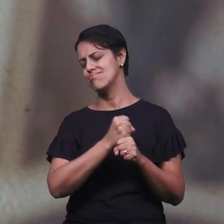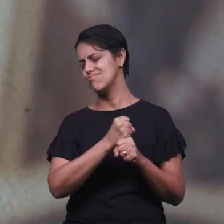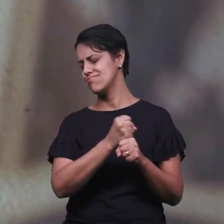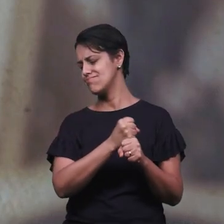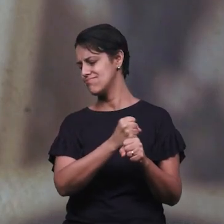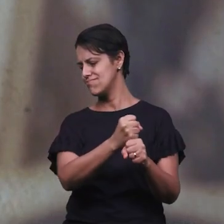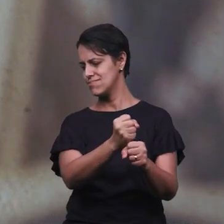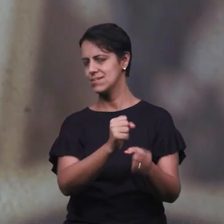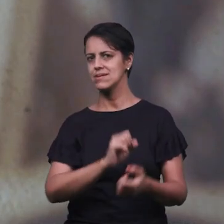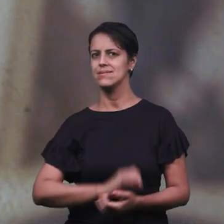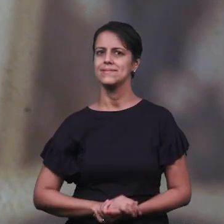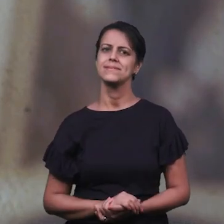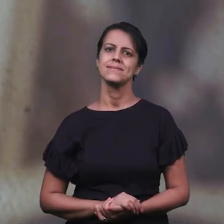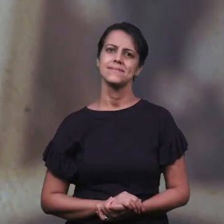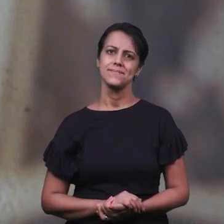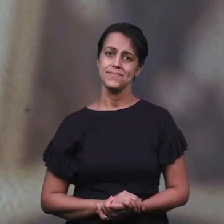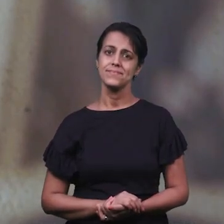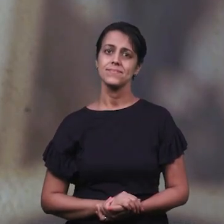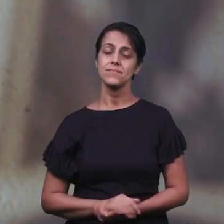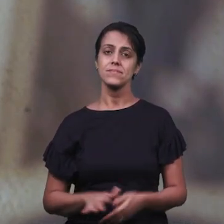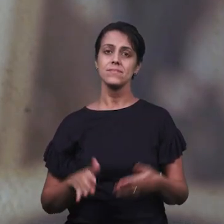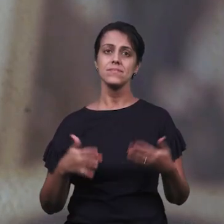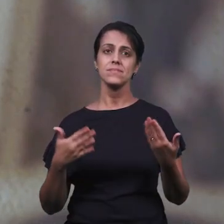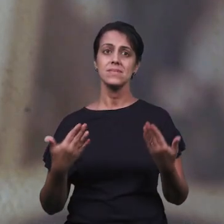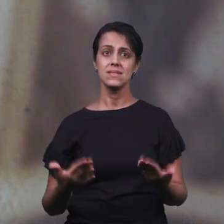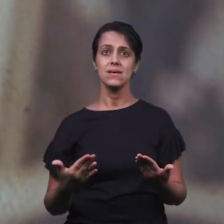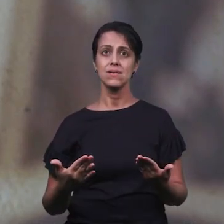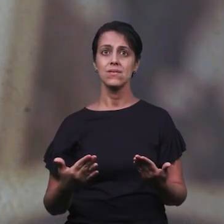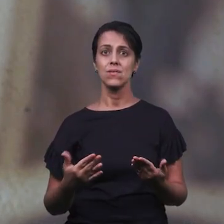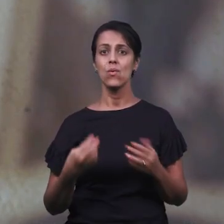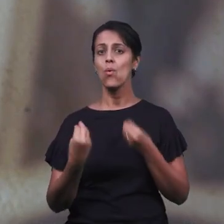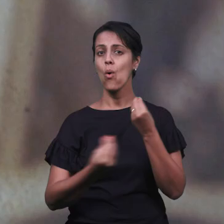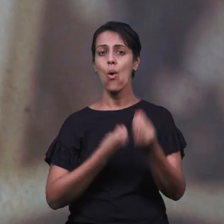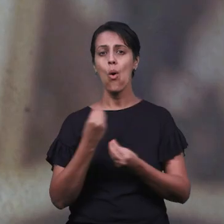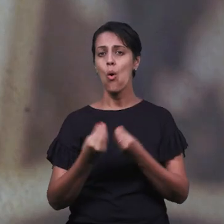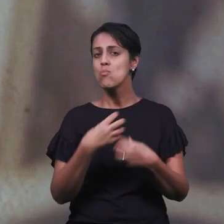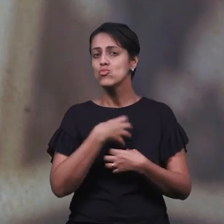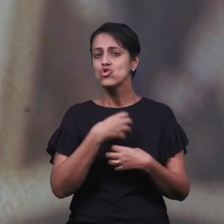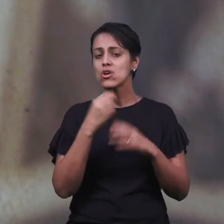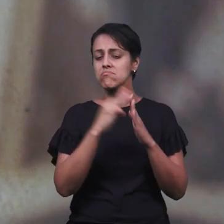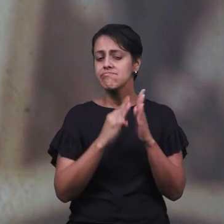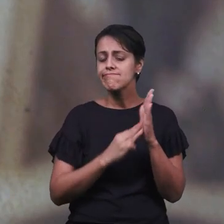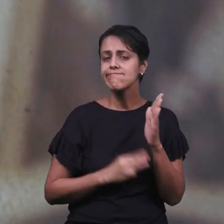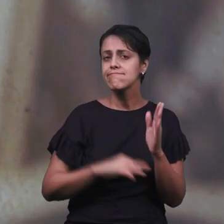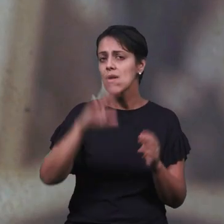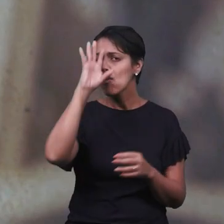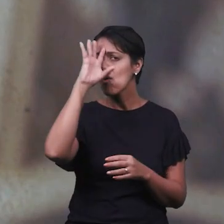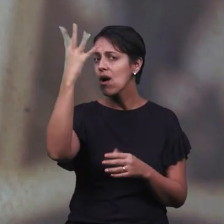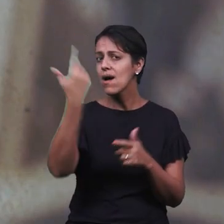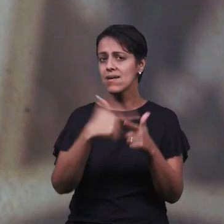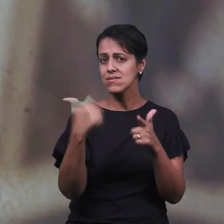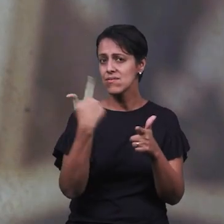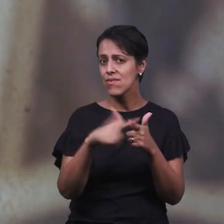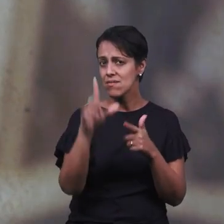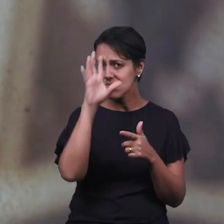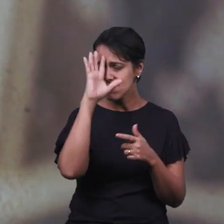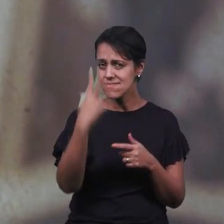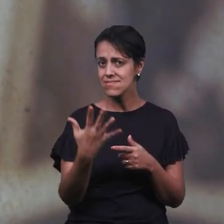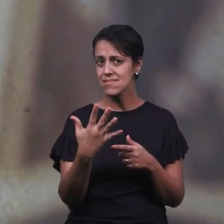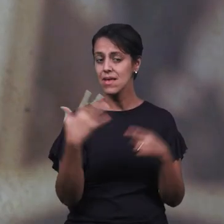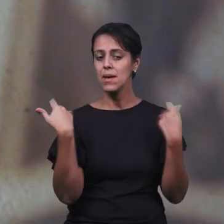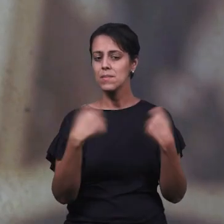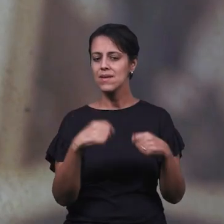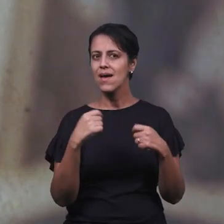por muitos anos. Então, o método adequado para a resolução de conflito, ele vem